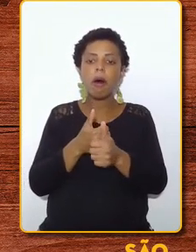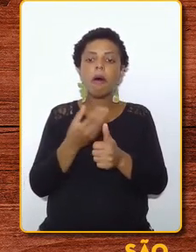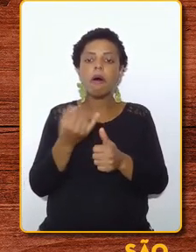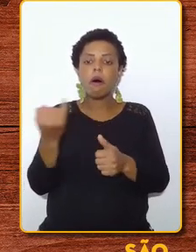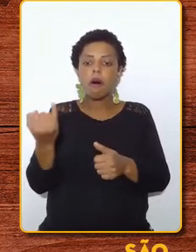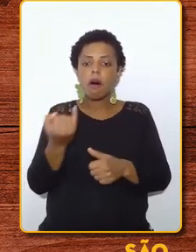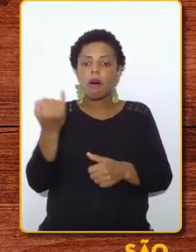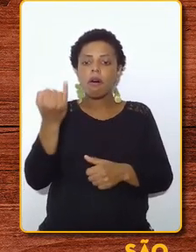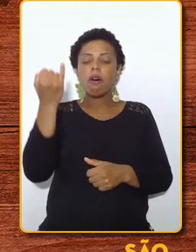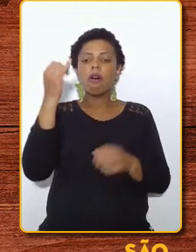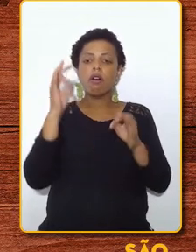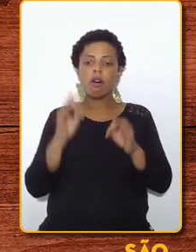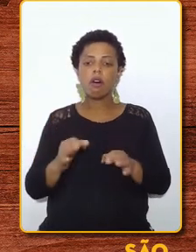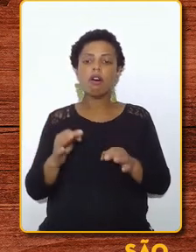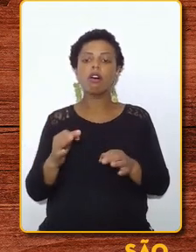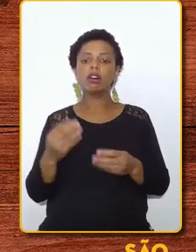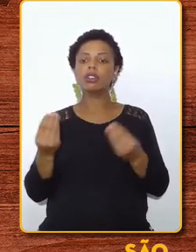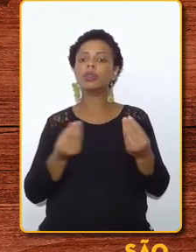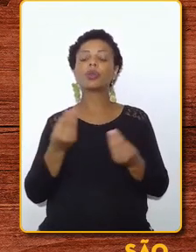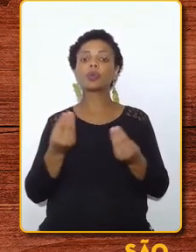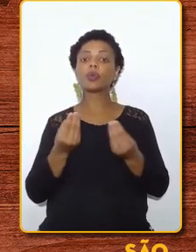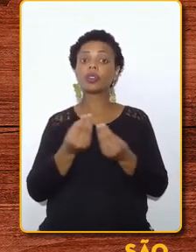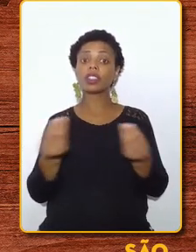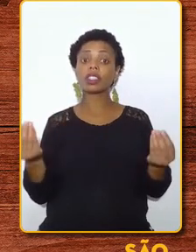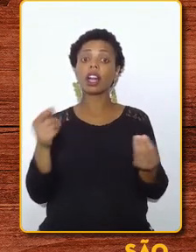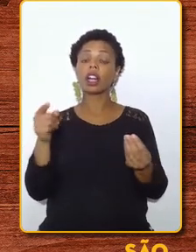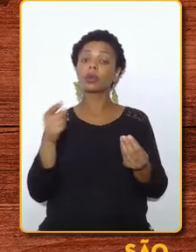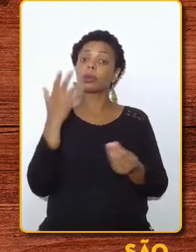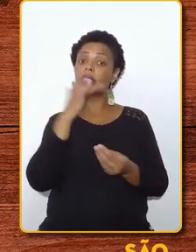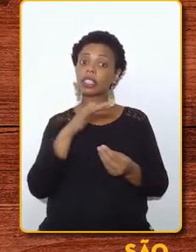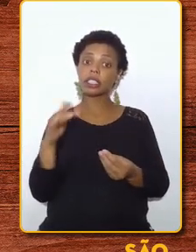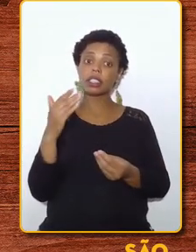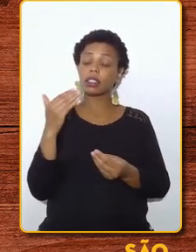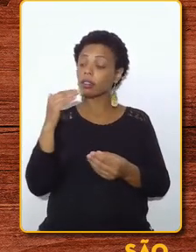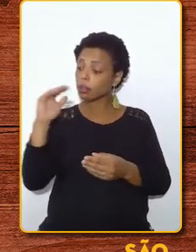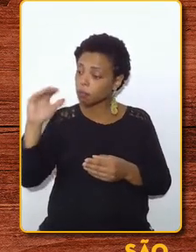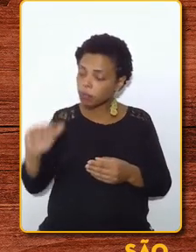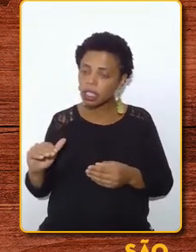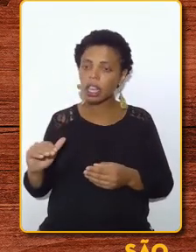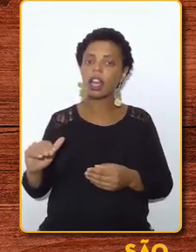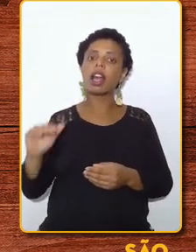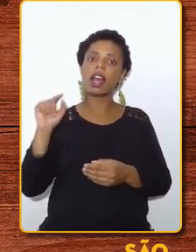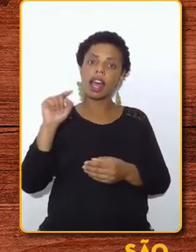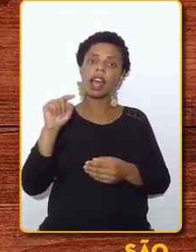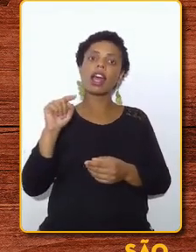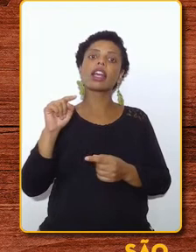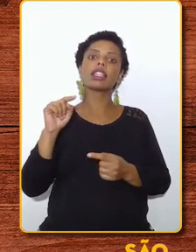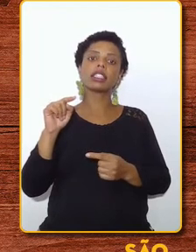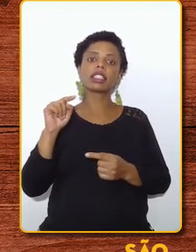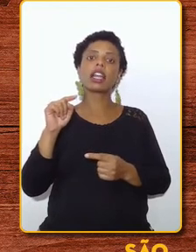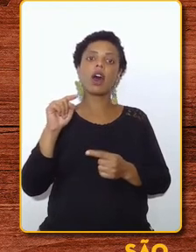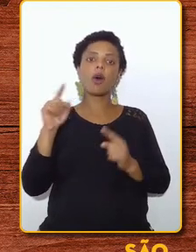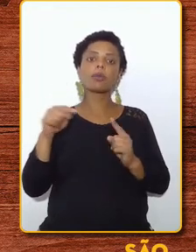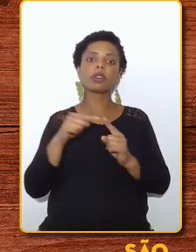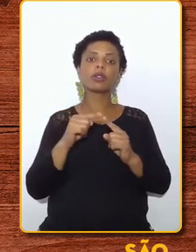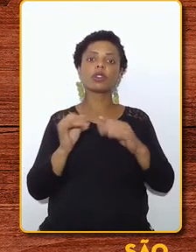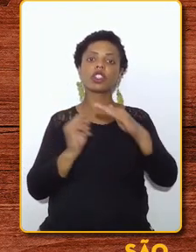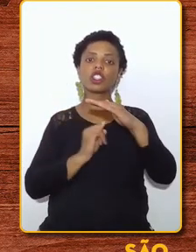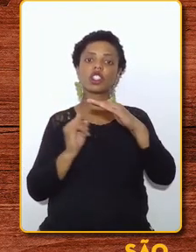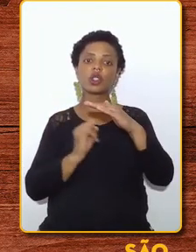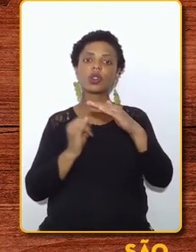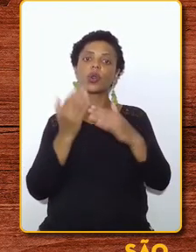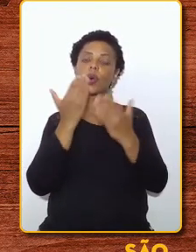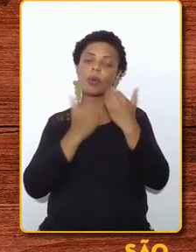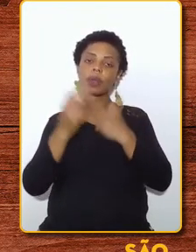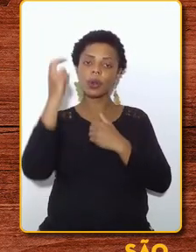isso para as crianças desde pequenininhas, que é esse o intuito do Instituto Comida e Cultura. E vou passar a palavra para o Graziano para a gente encerrar,